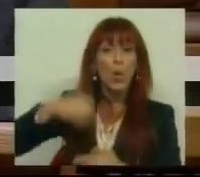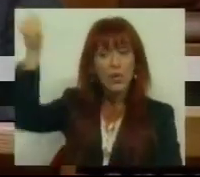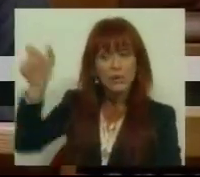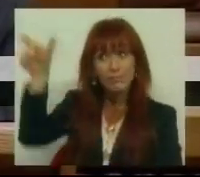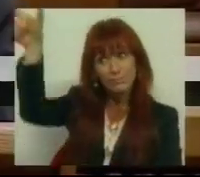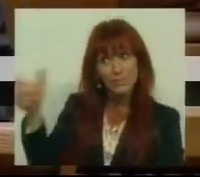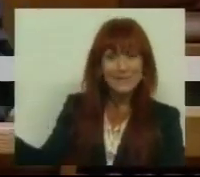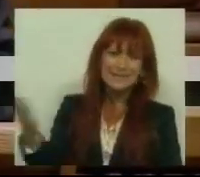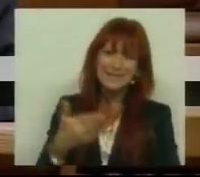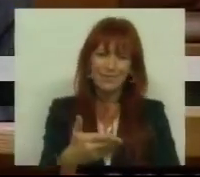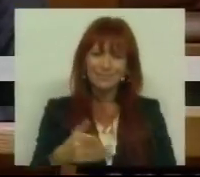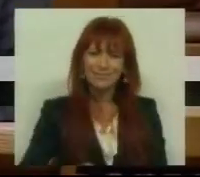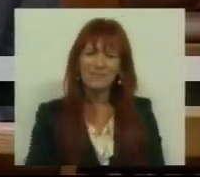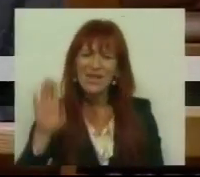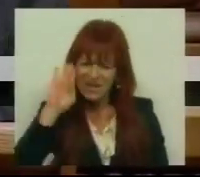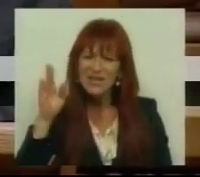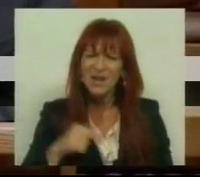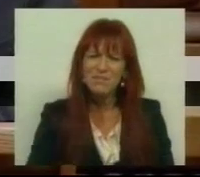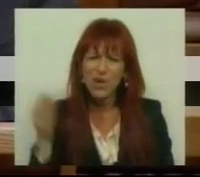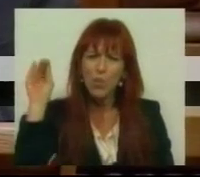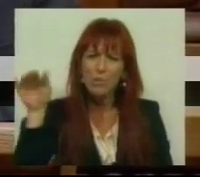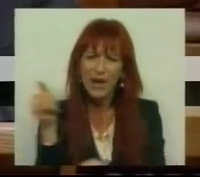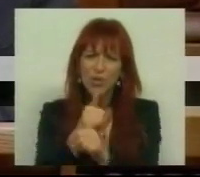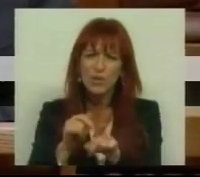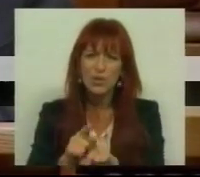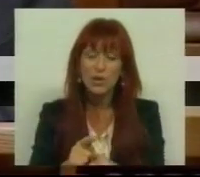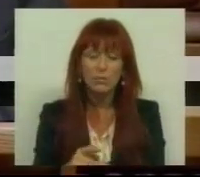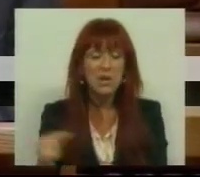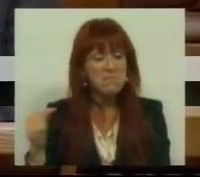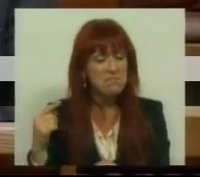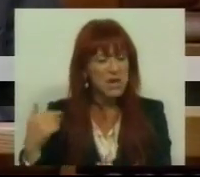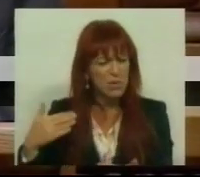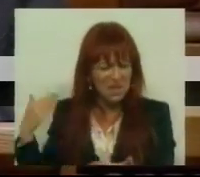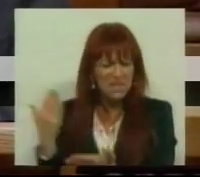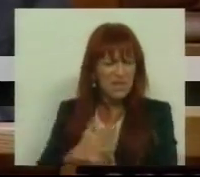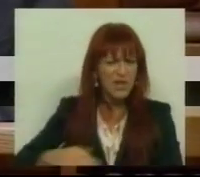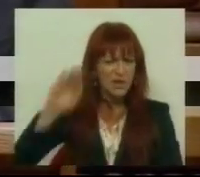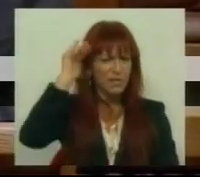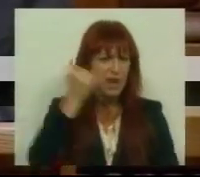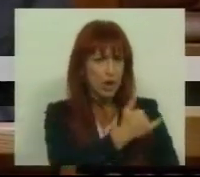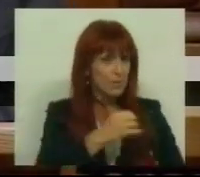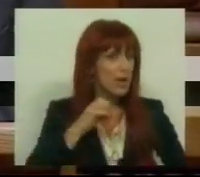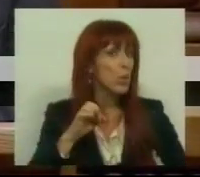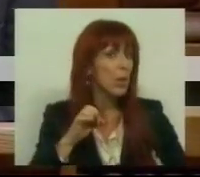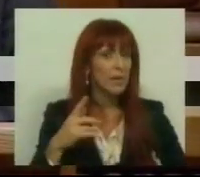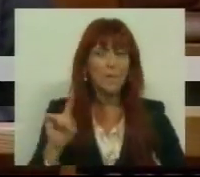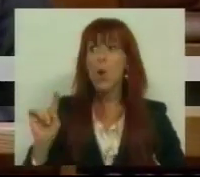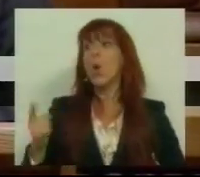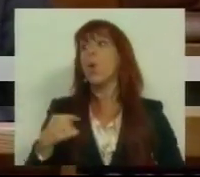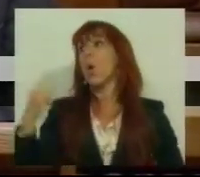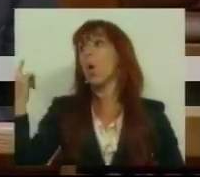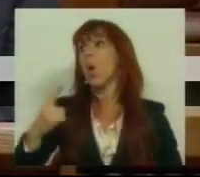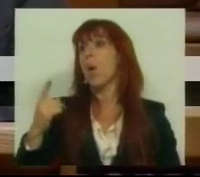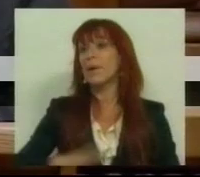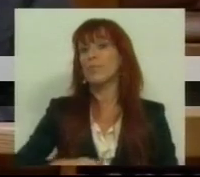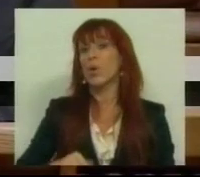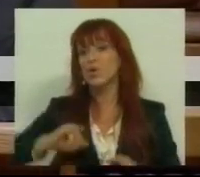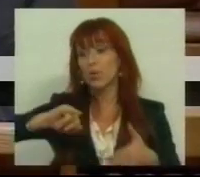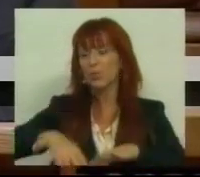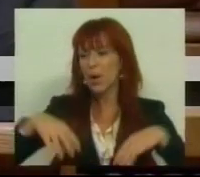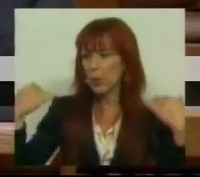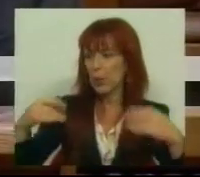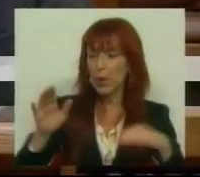Franklin Alves. Sabiam do Banco Insular pelo menos desde fevereiro de 2008, mas só obrigados pela dimensão do